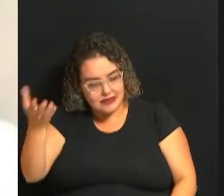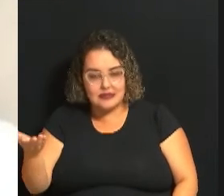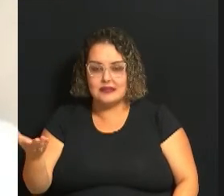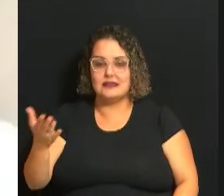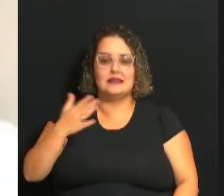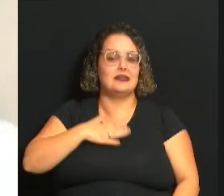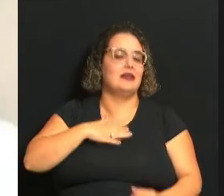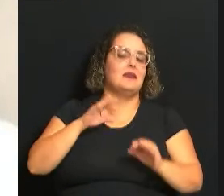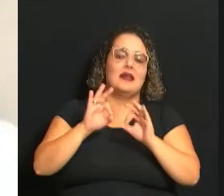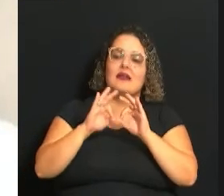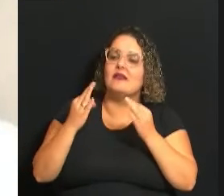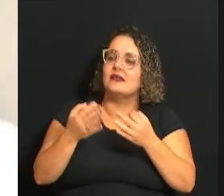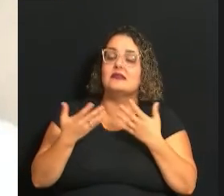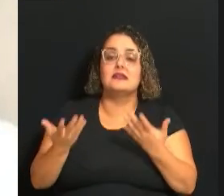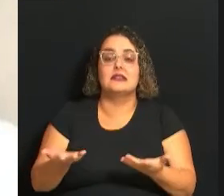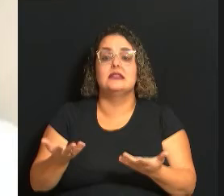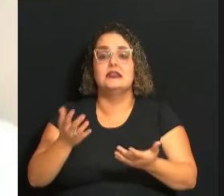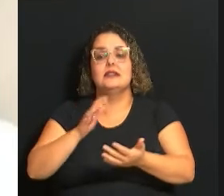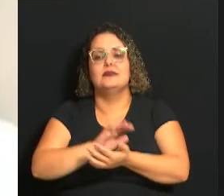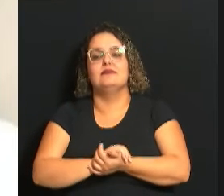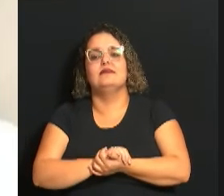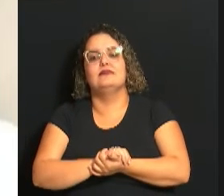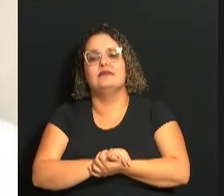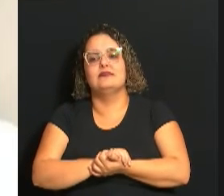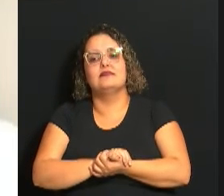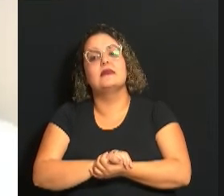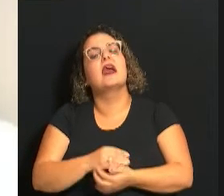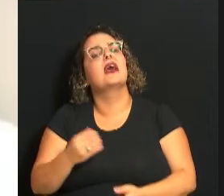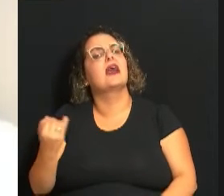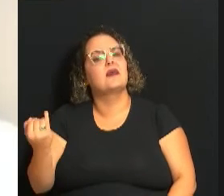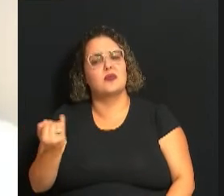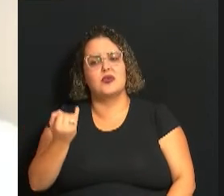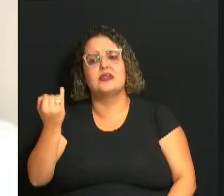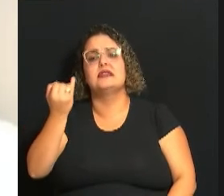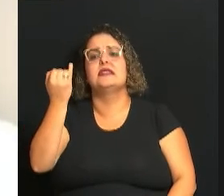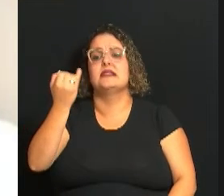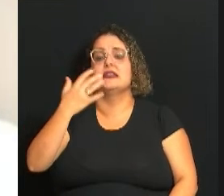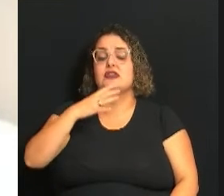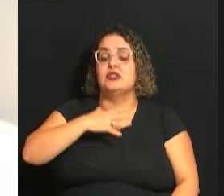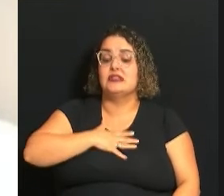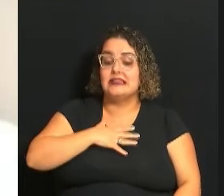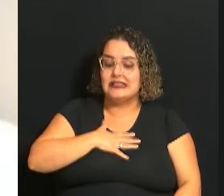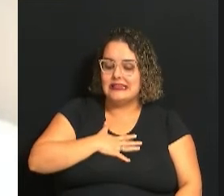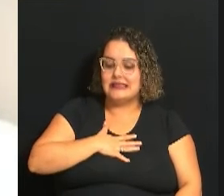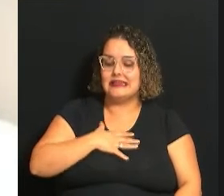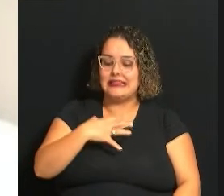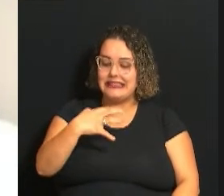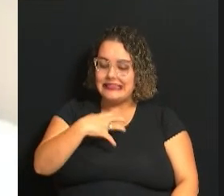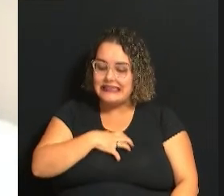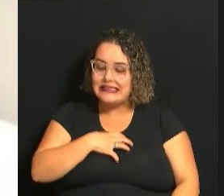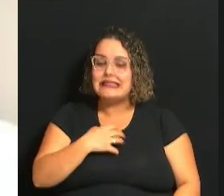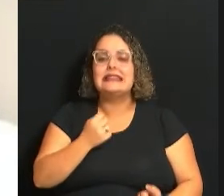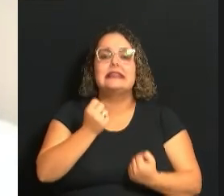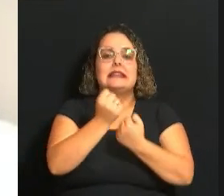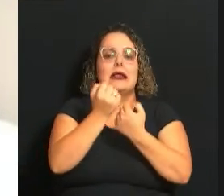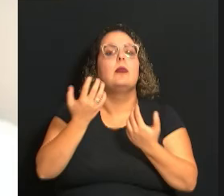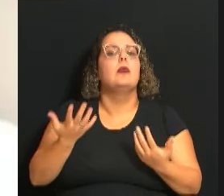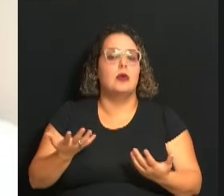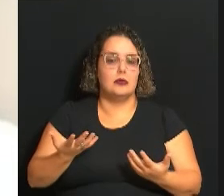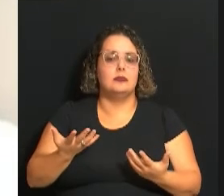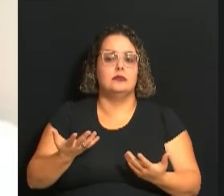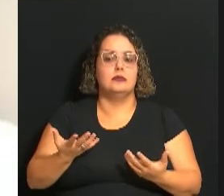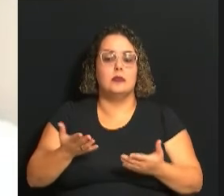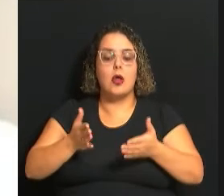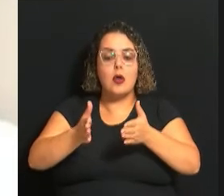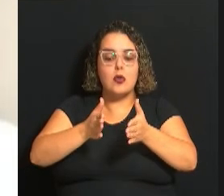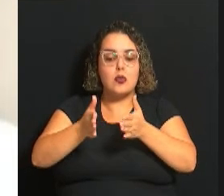família. Então, assim, é muito importante a gente ter esse apoio, né? Por um curto período